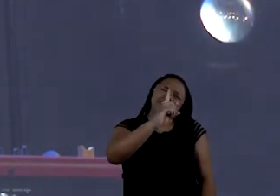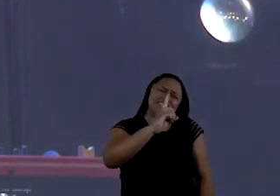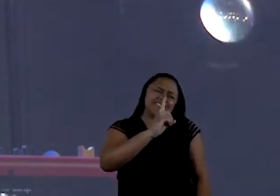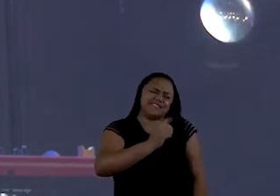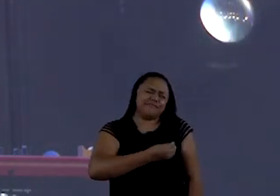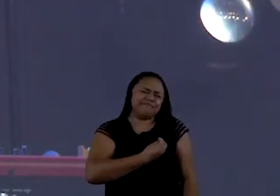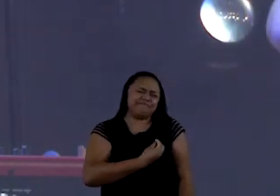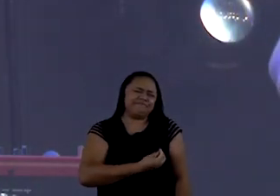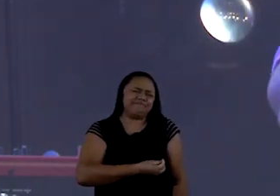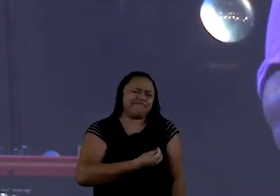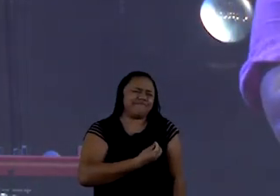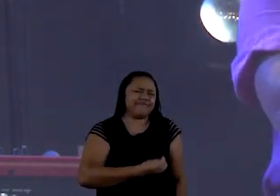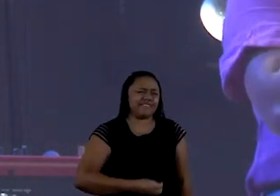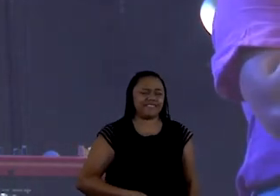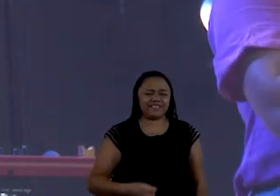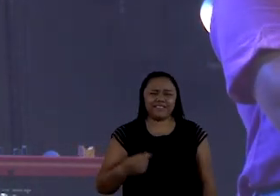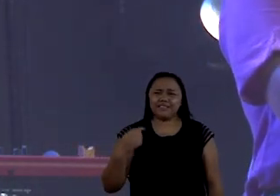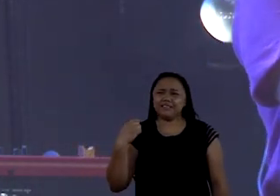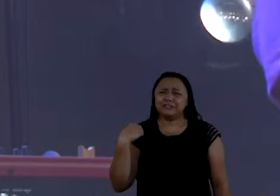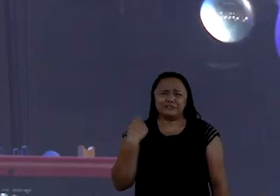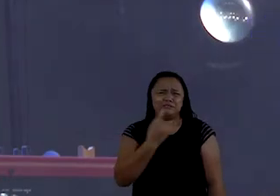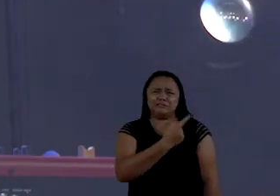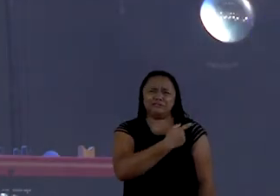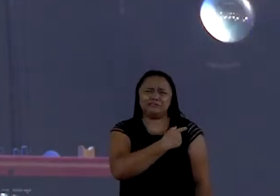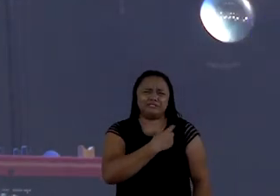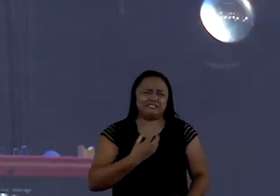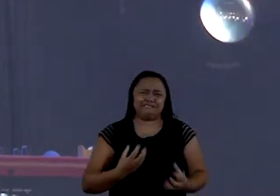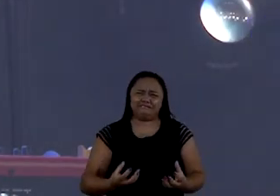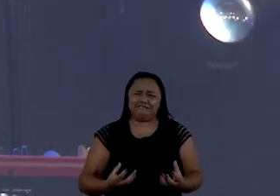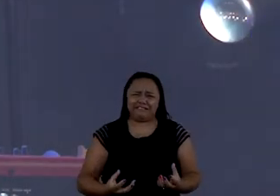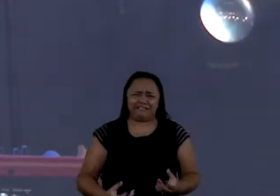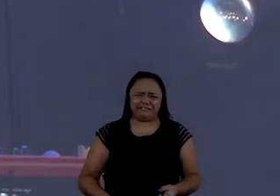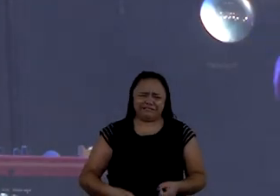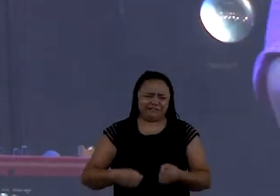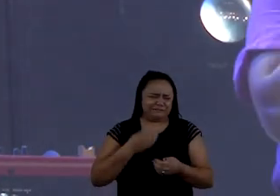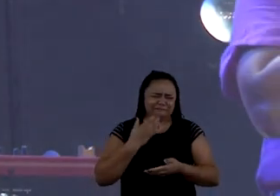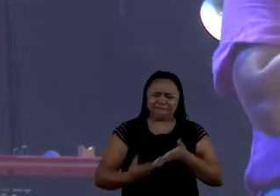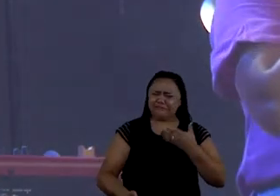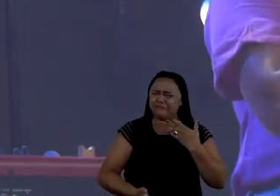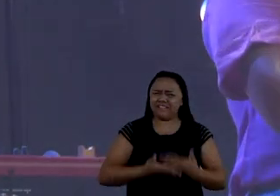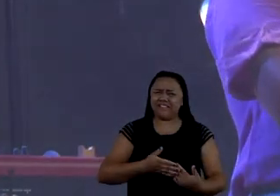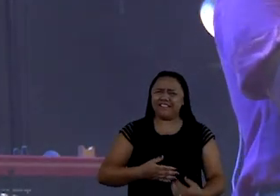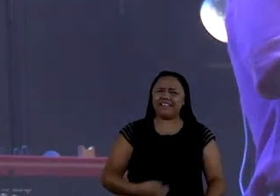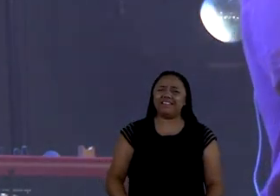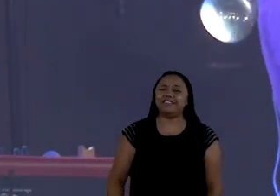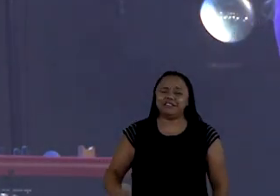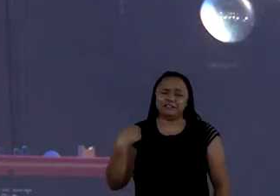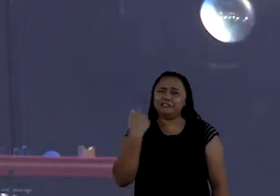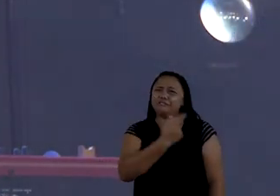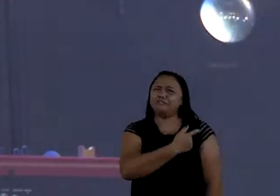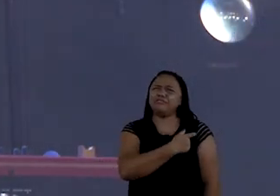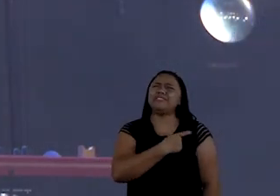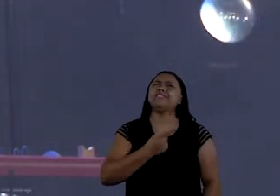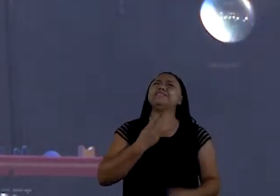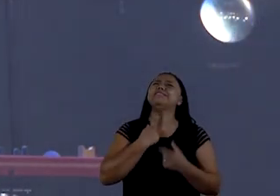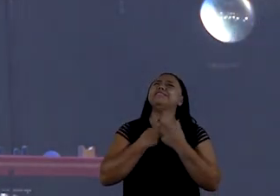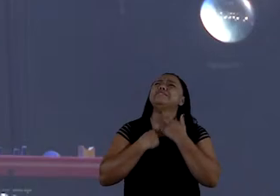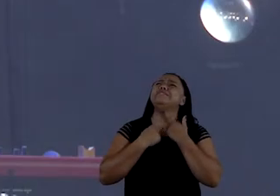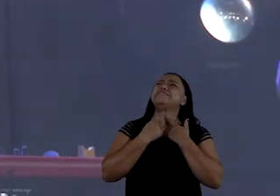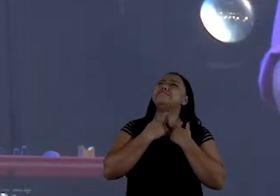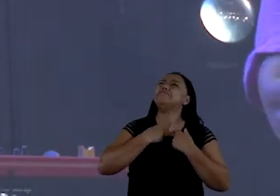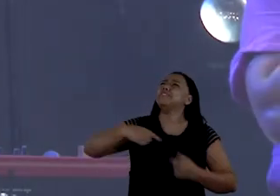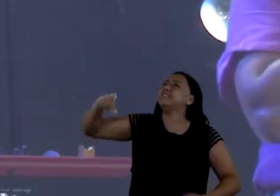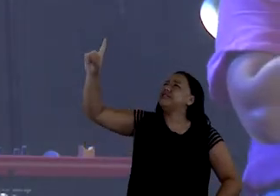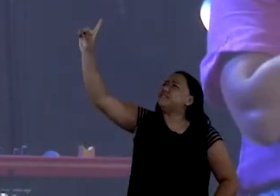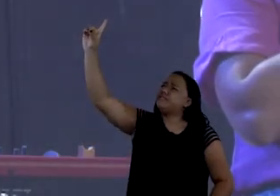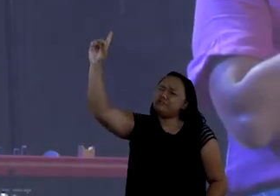Nós não queremos ser, Senhor, hotéis onde o Senhor visita e vai embora. Nós queremos que o Senhor habite, nós queremos ser casa, nós